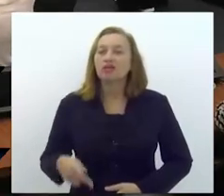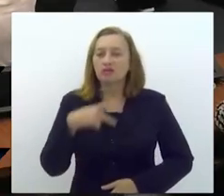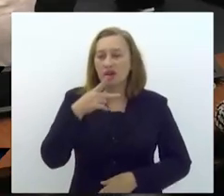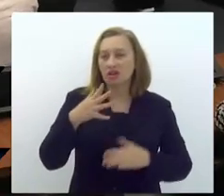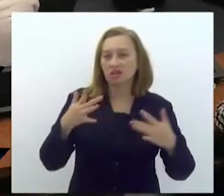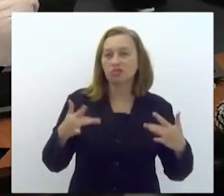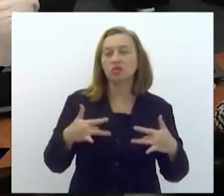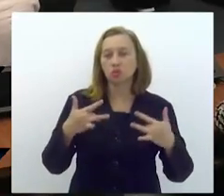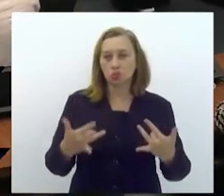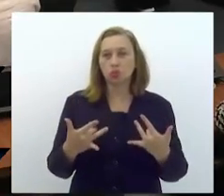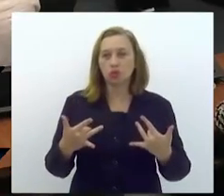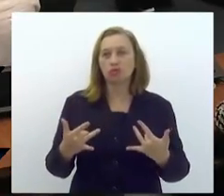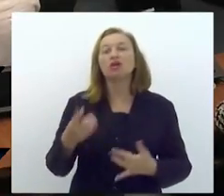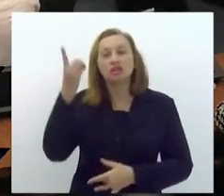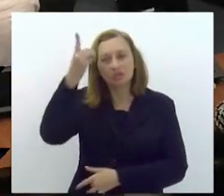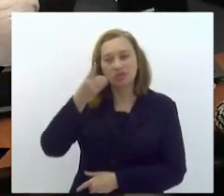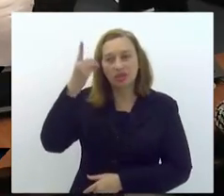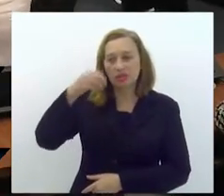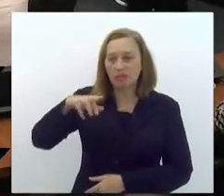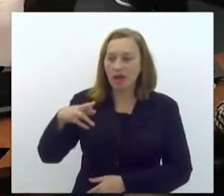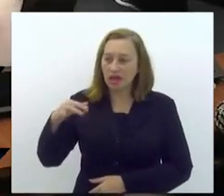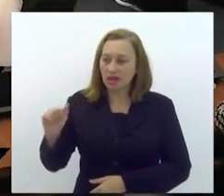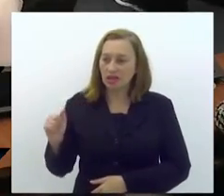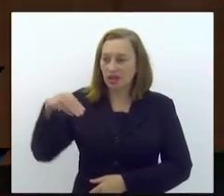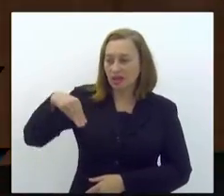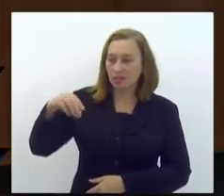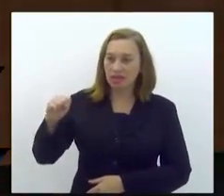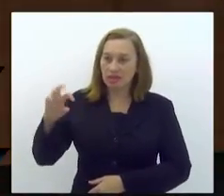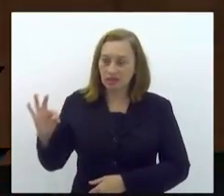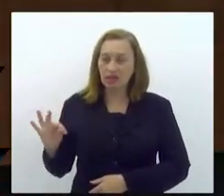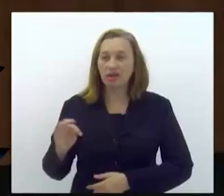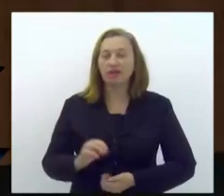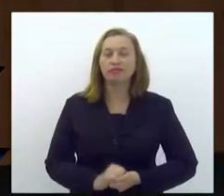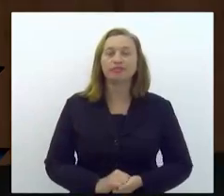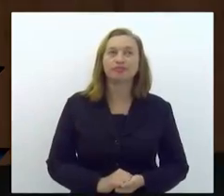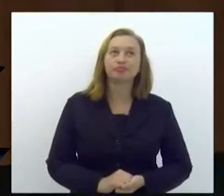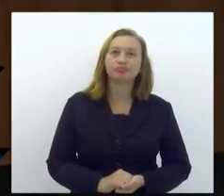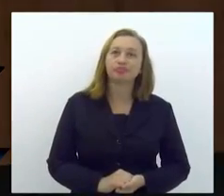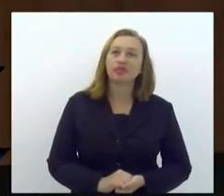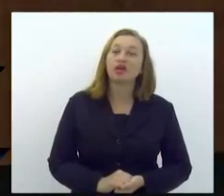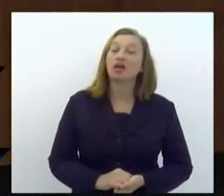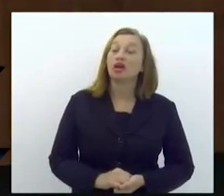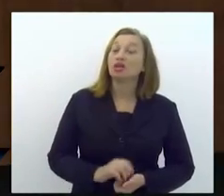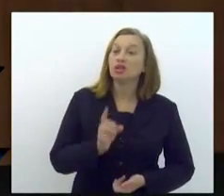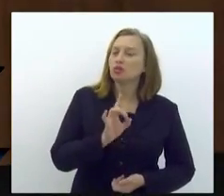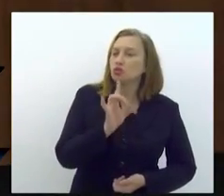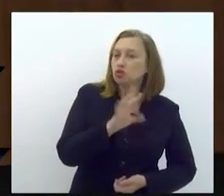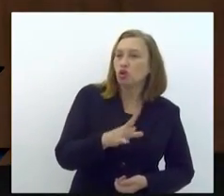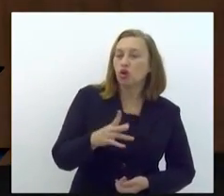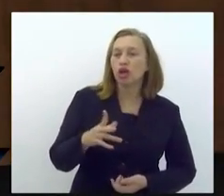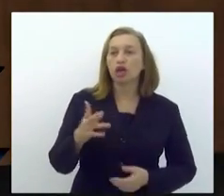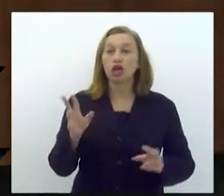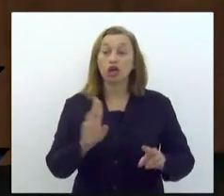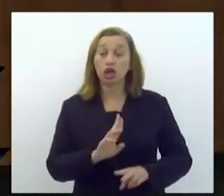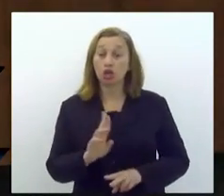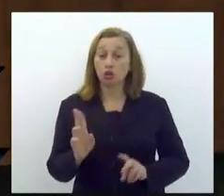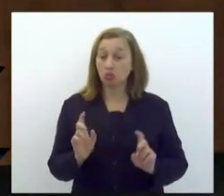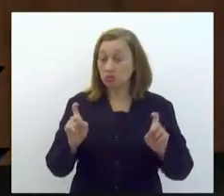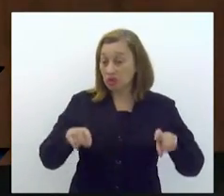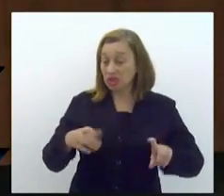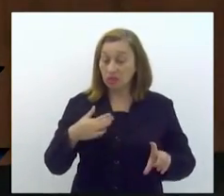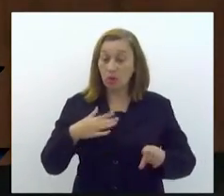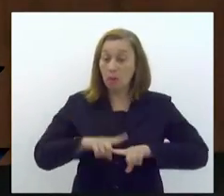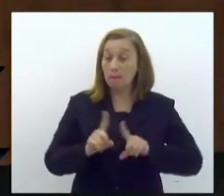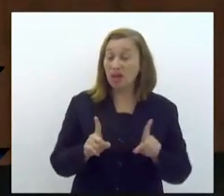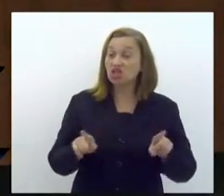solidariedade e a deputada Marina do MST faço isso não apenas em nome da nossa mandata Popular mas também